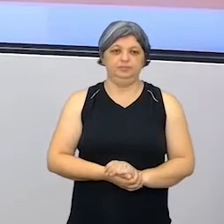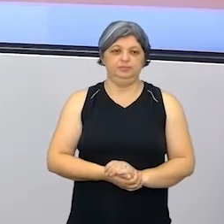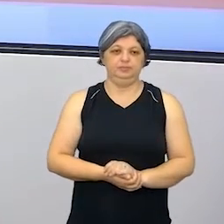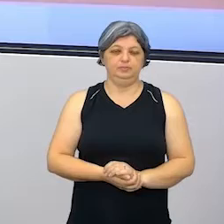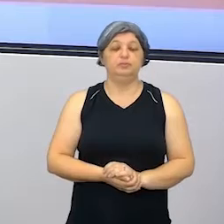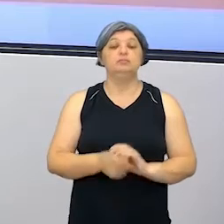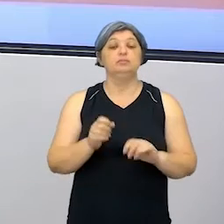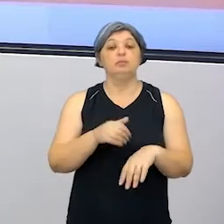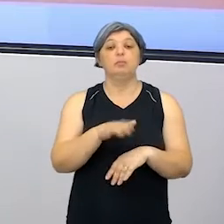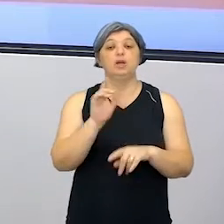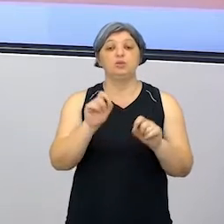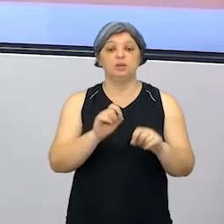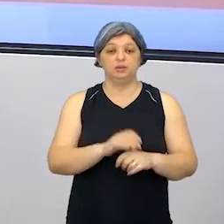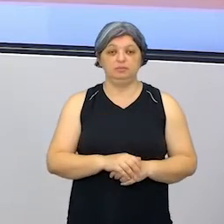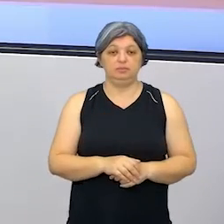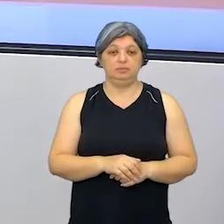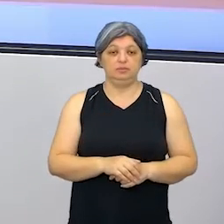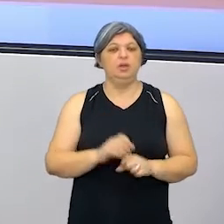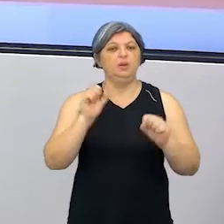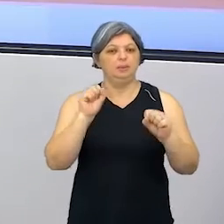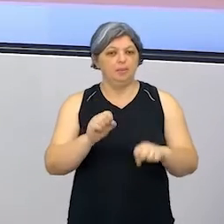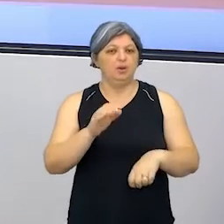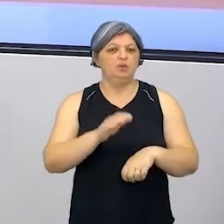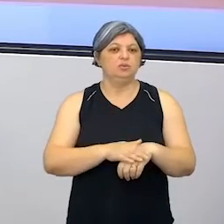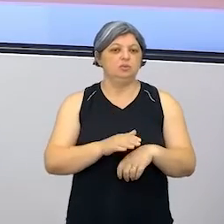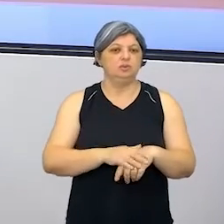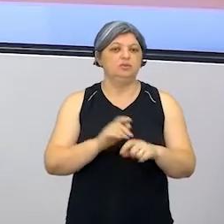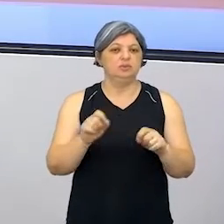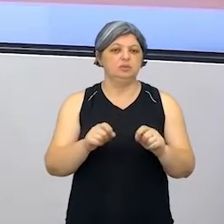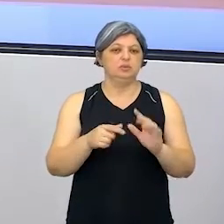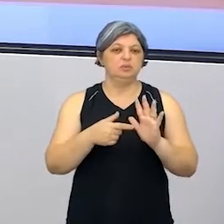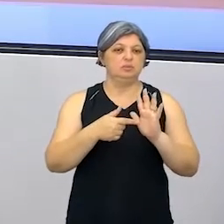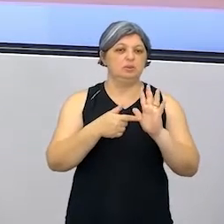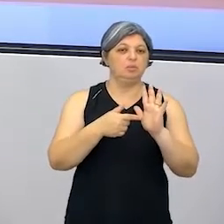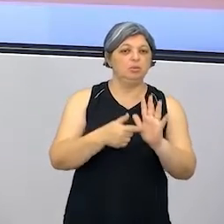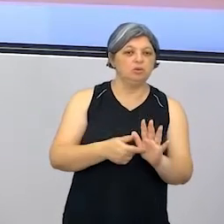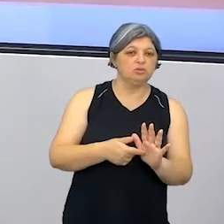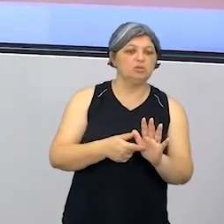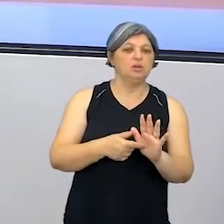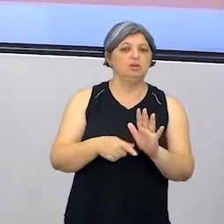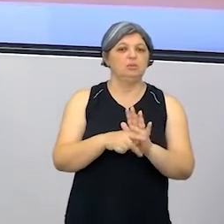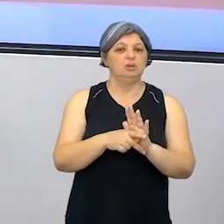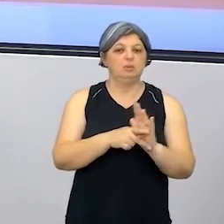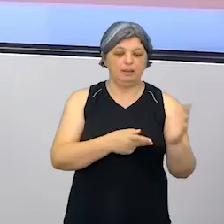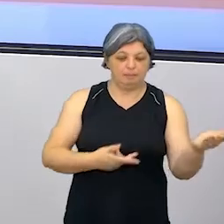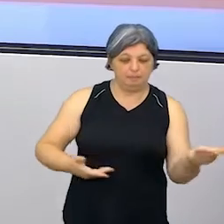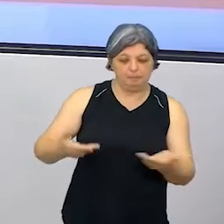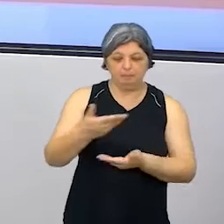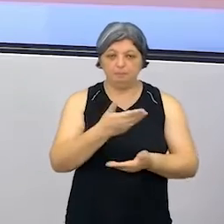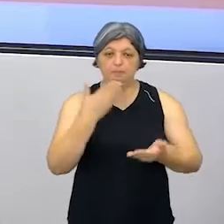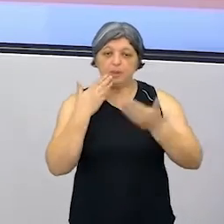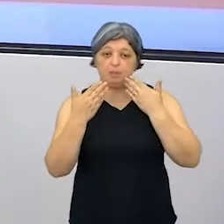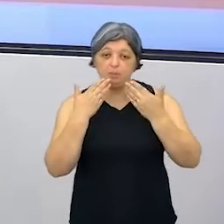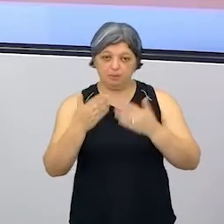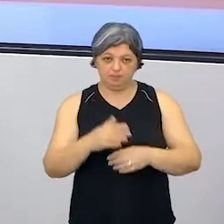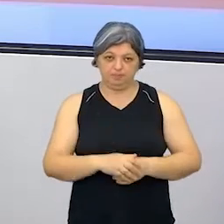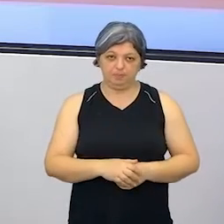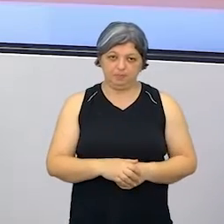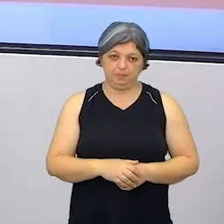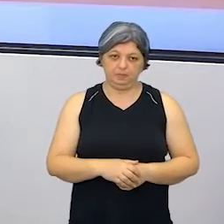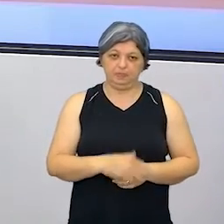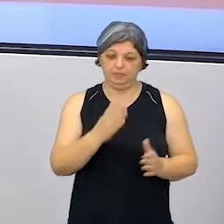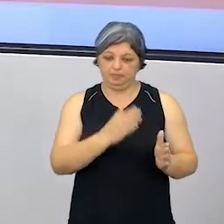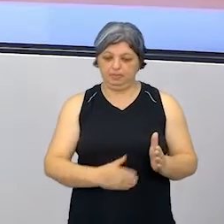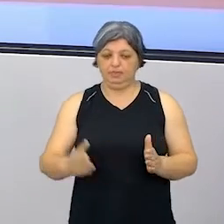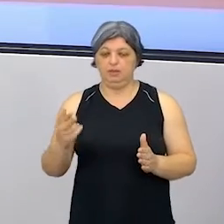que mais que vocês poderiam fazer aí para trazer uma conversa a partir da situação? A gente vê nesse segundo trecho